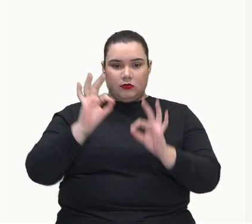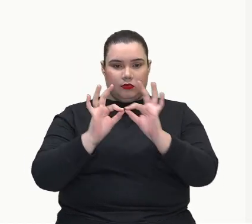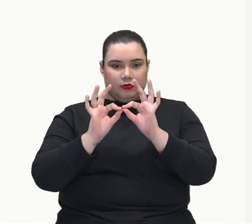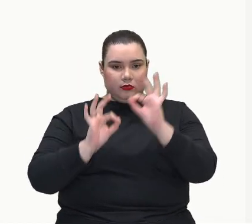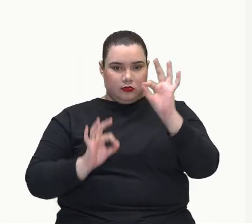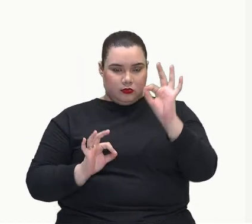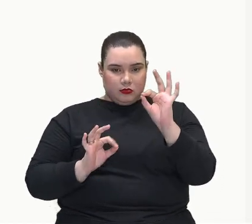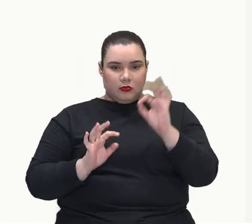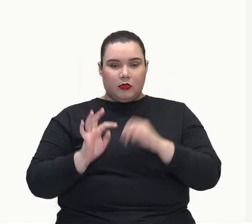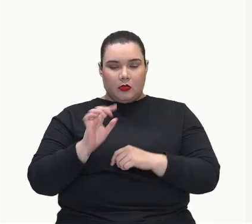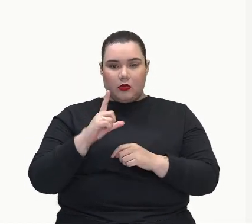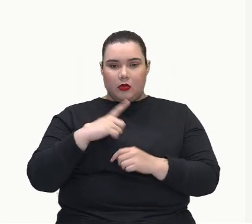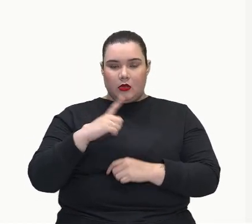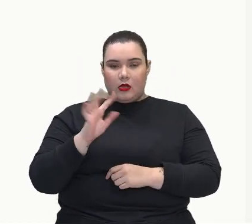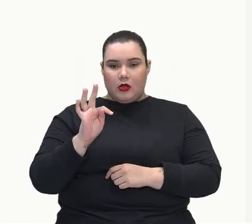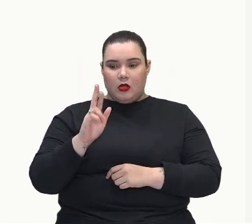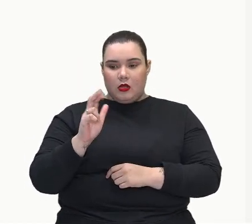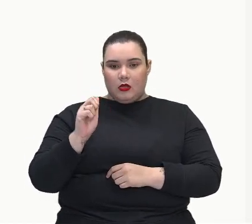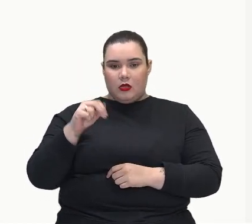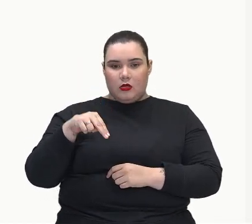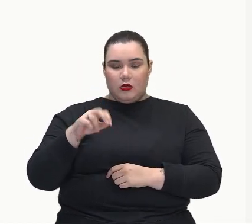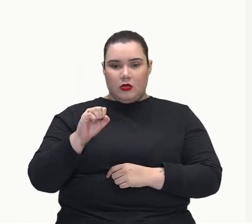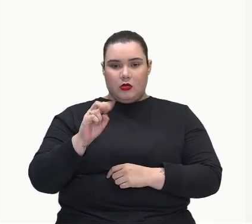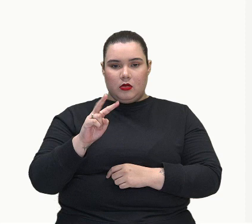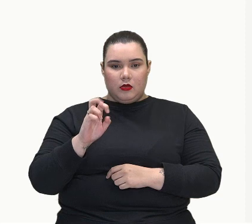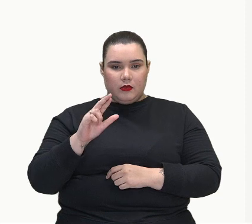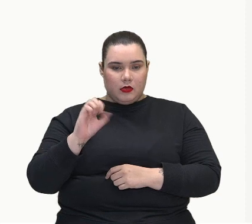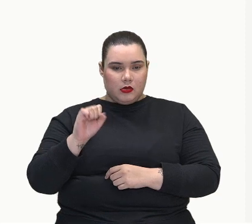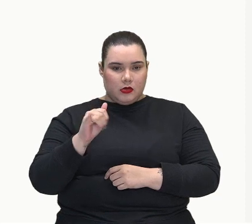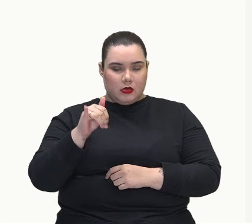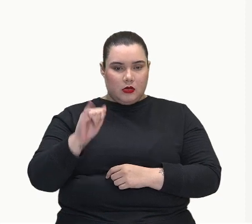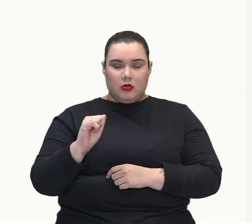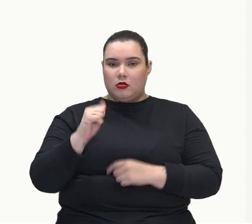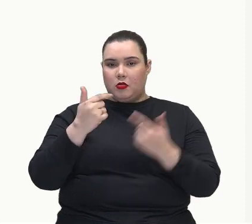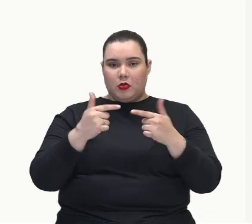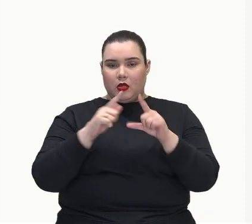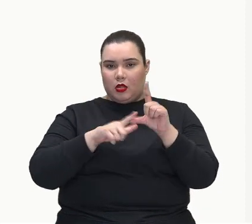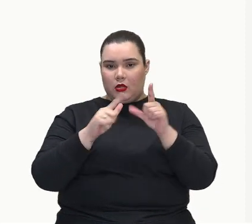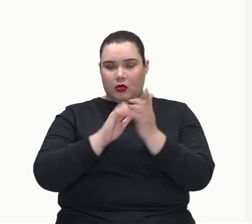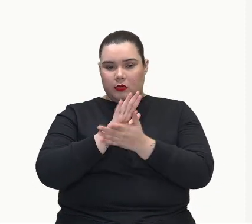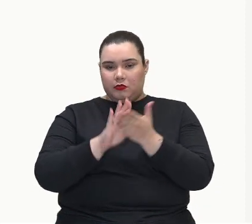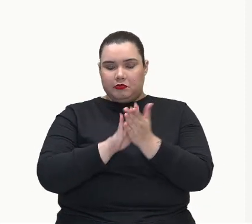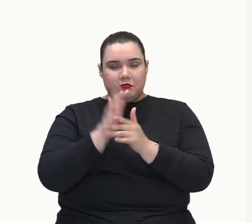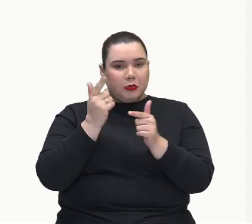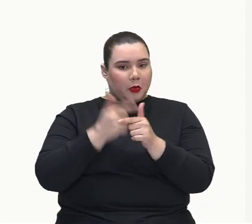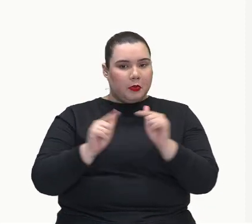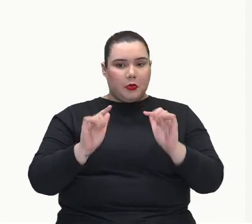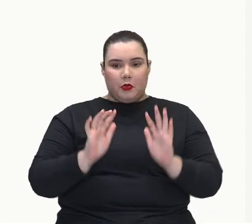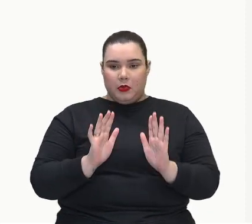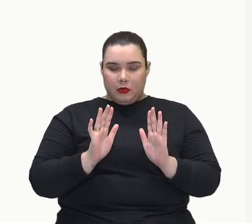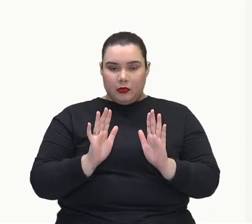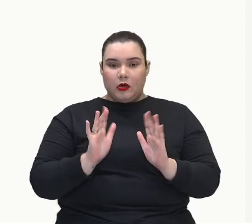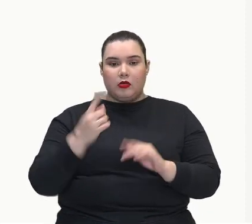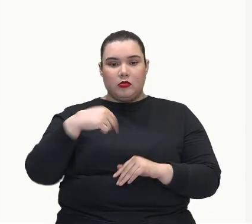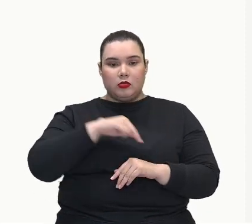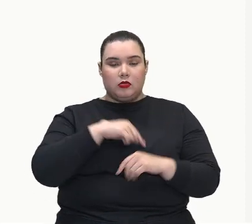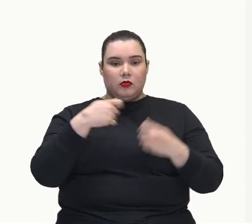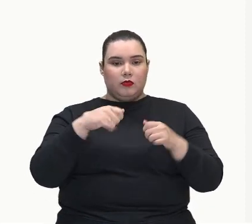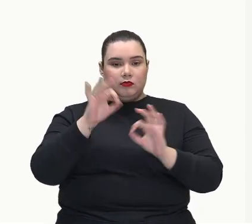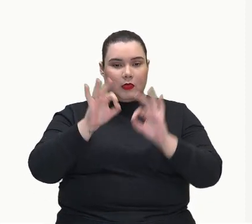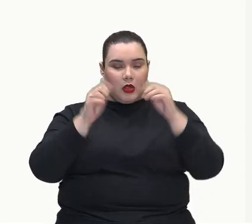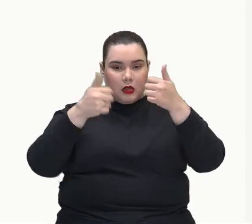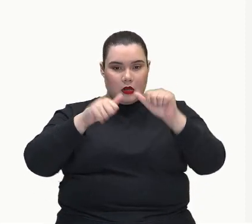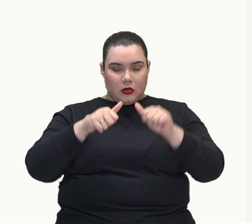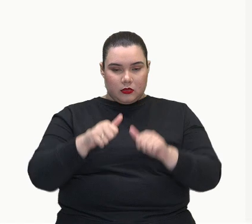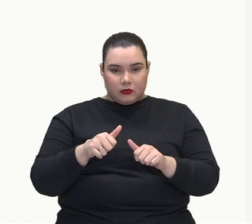2 transversais. As retas transversais aqui não estão com nome, mas isso não tem problema. A gente só precisa